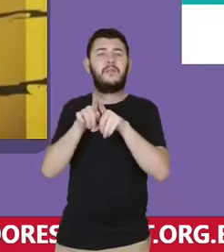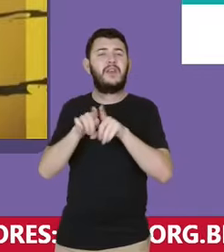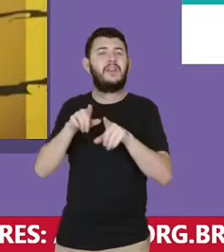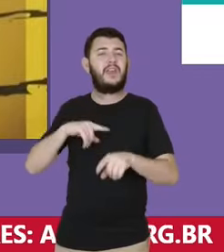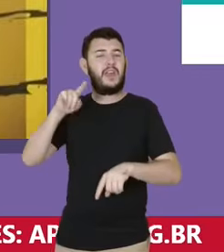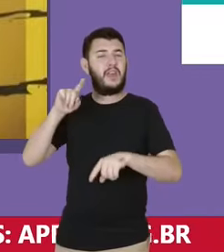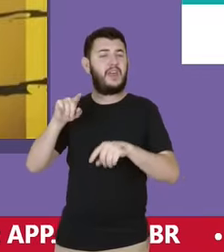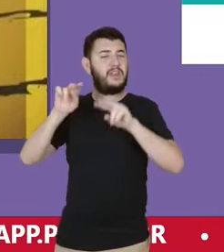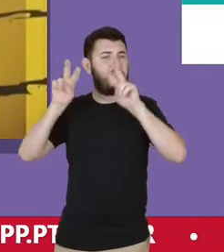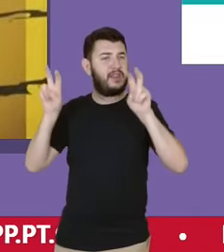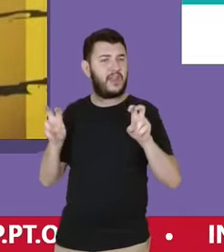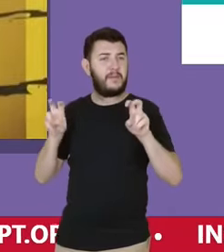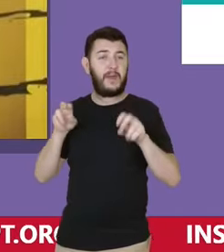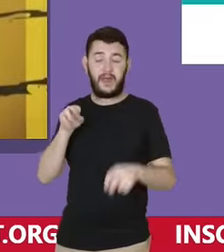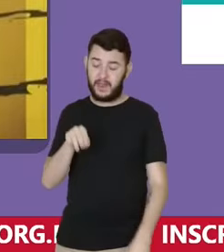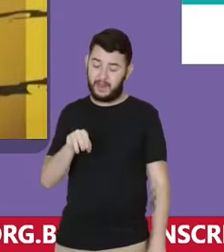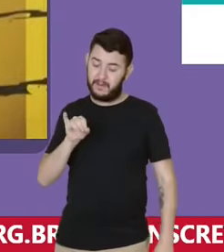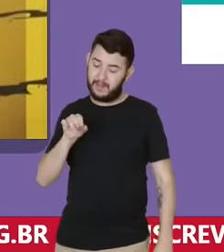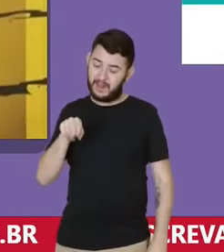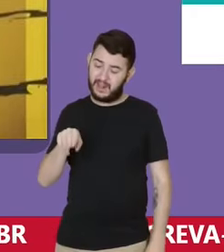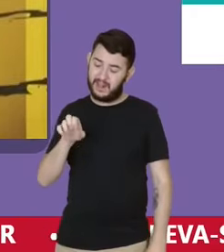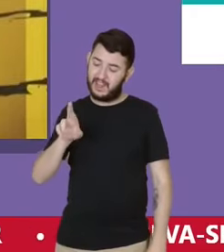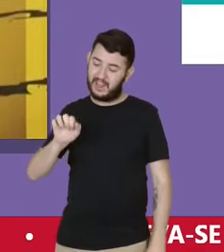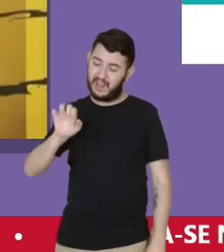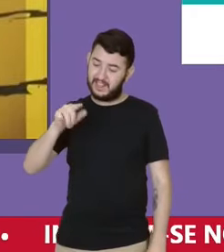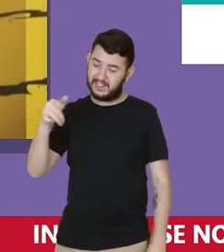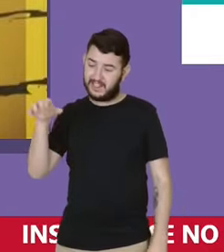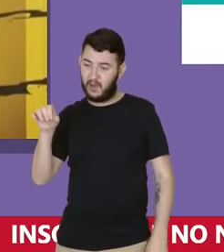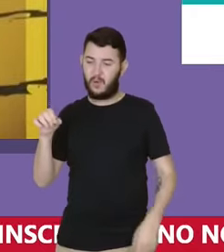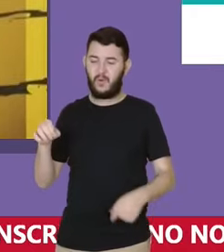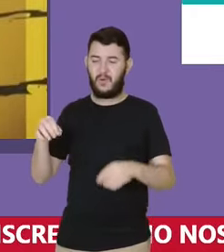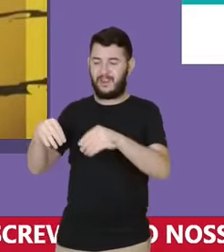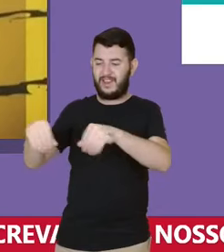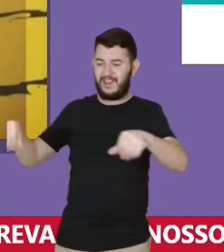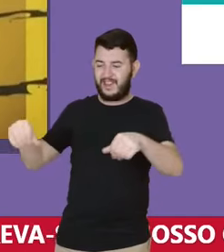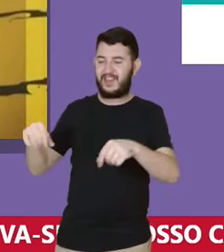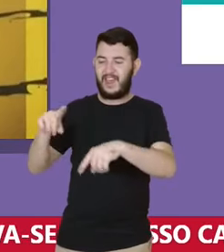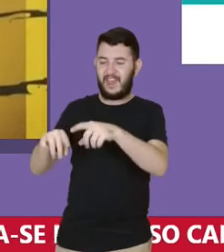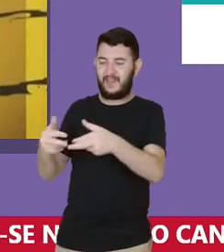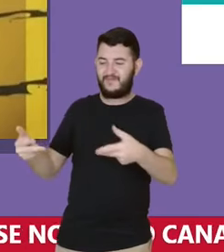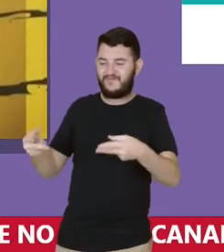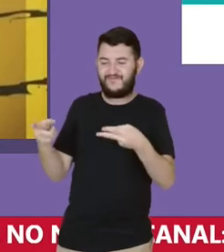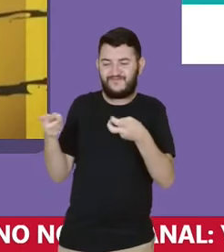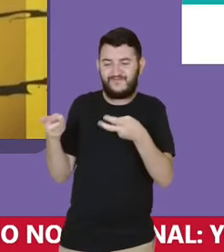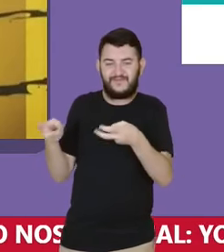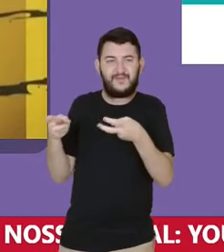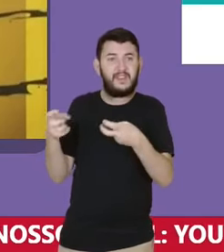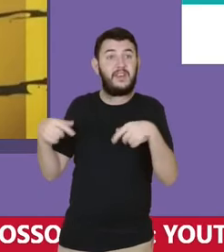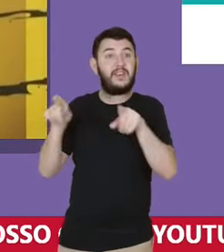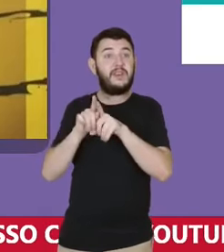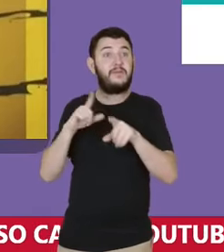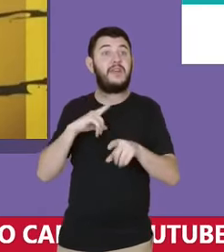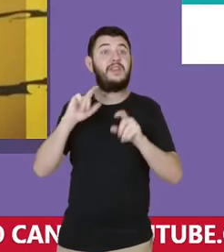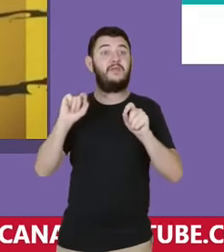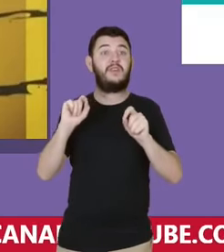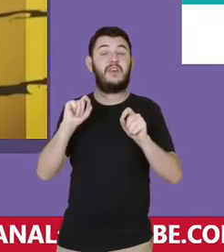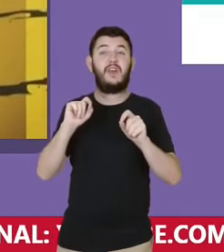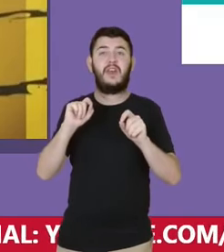questão da abertura dessas áreas, né, para a questão da extração ilegal de